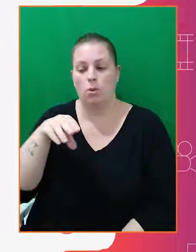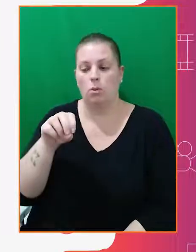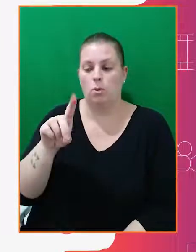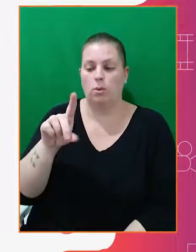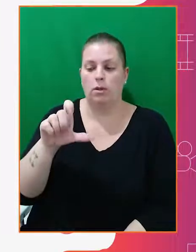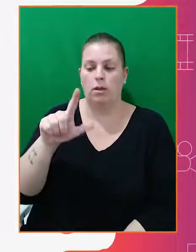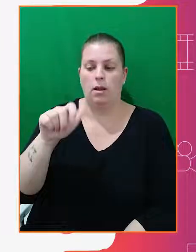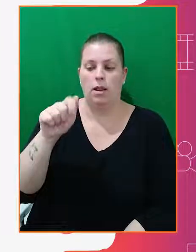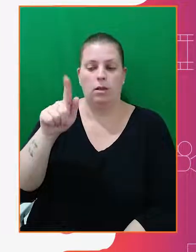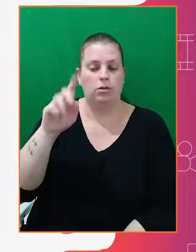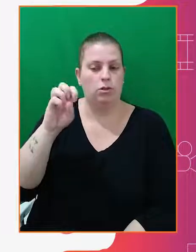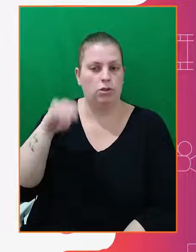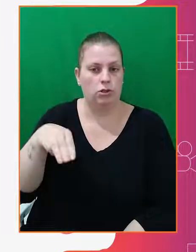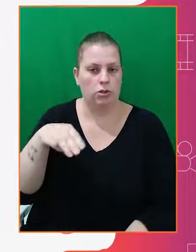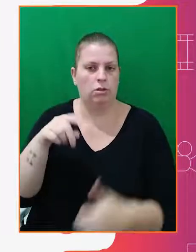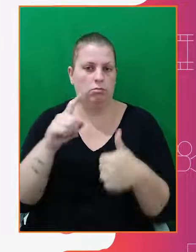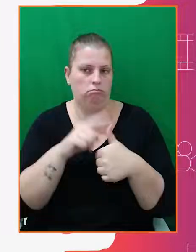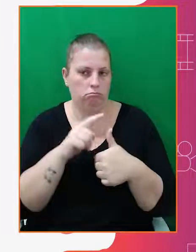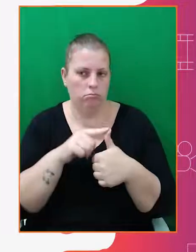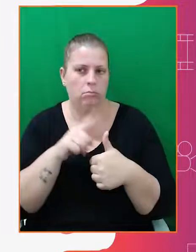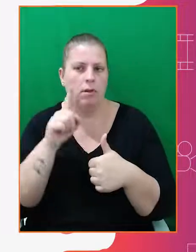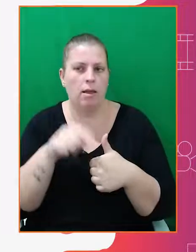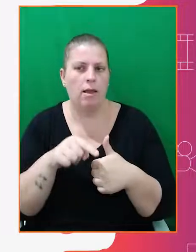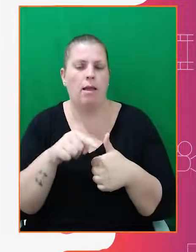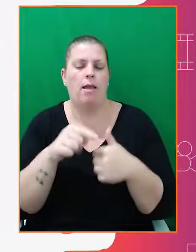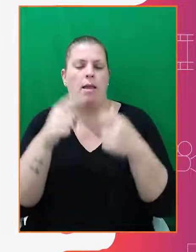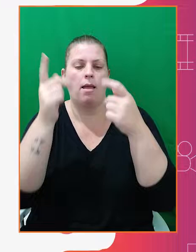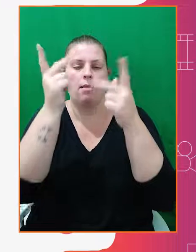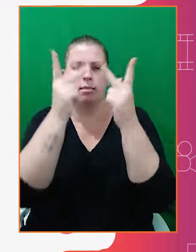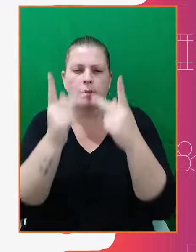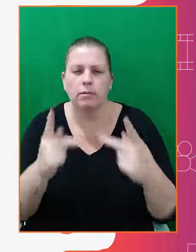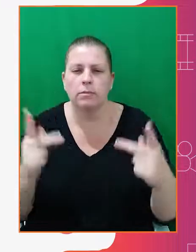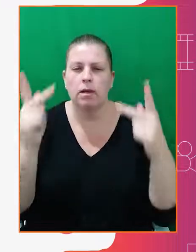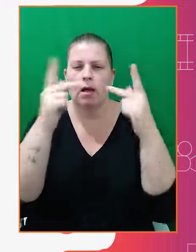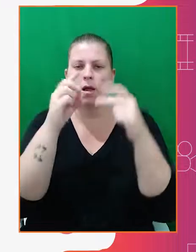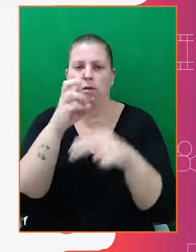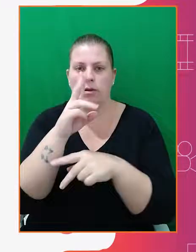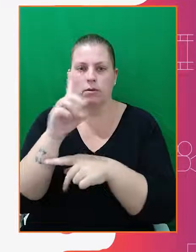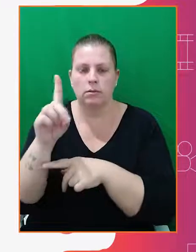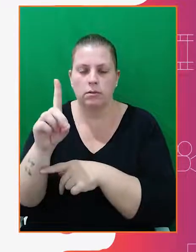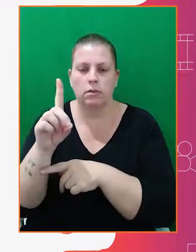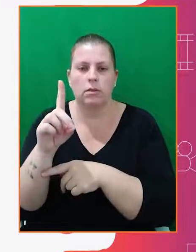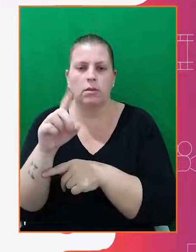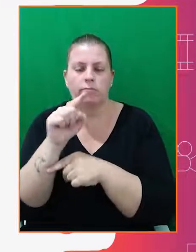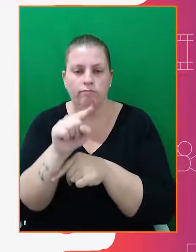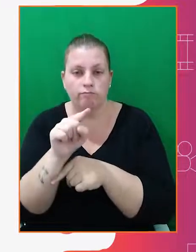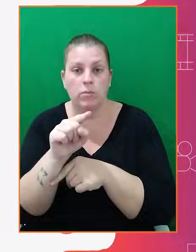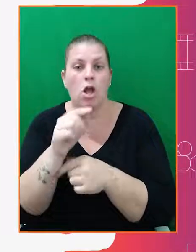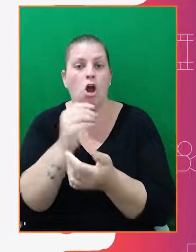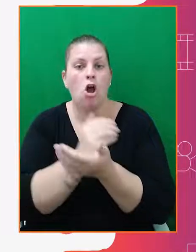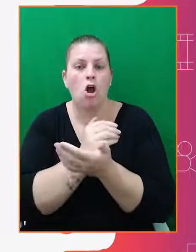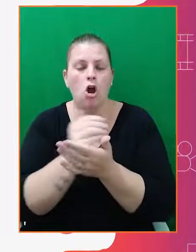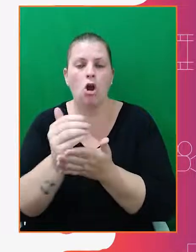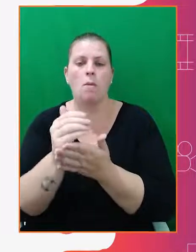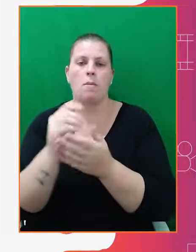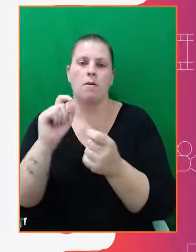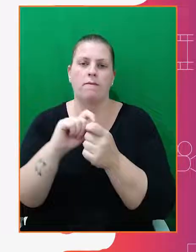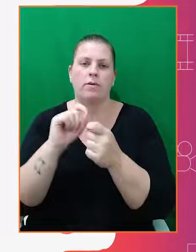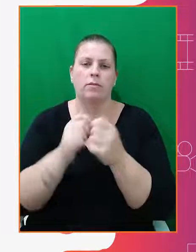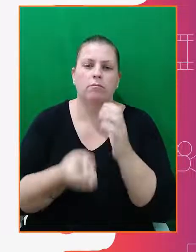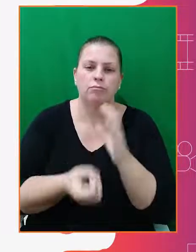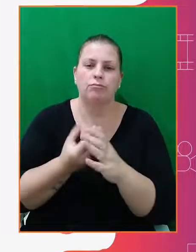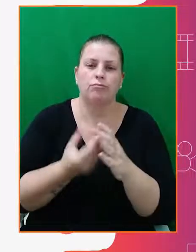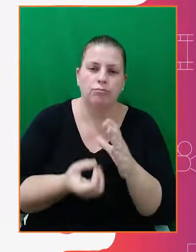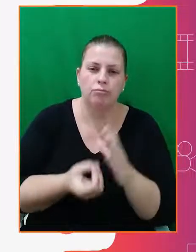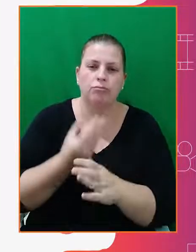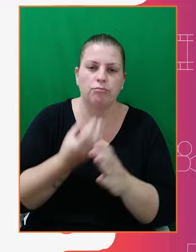Modelagem é onde os desenhos em 3D e os personagens de uma animação são feitos. E é por onde normalmente se começa